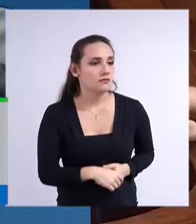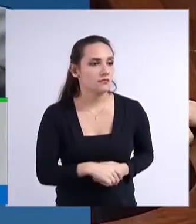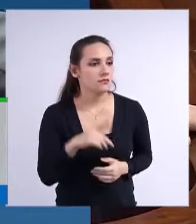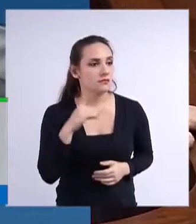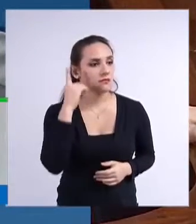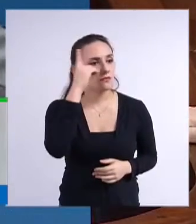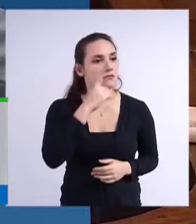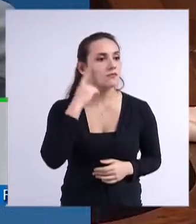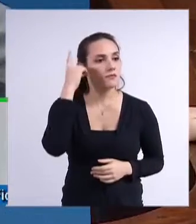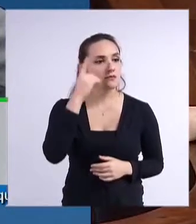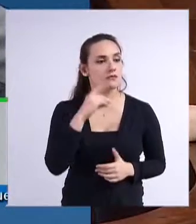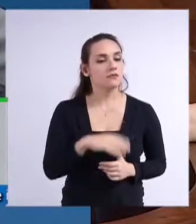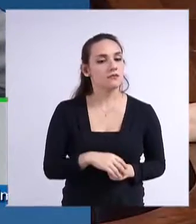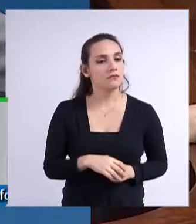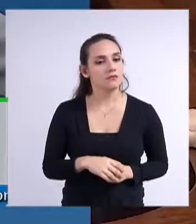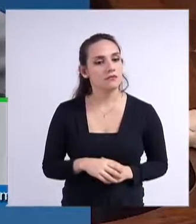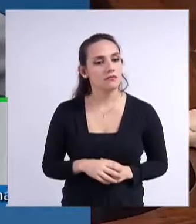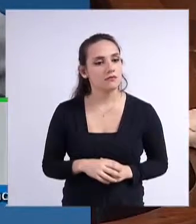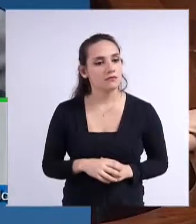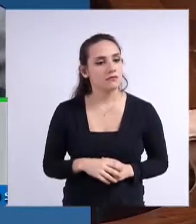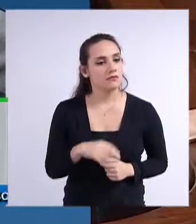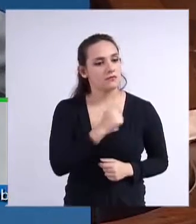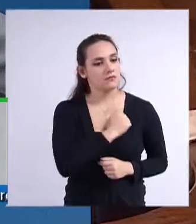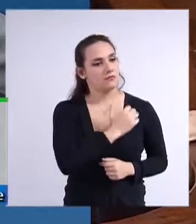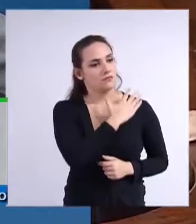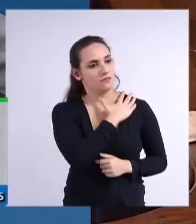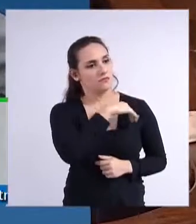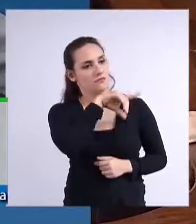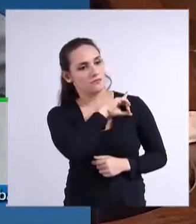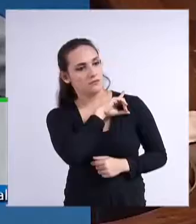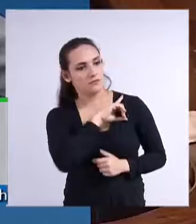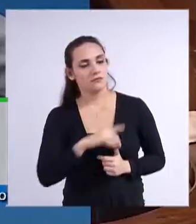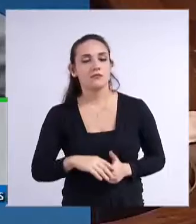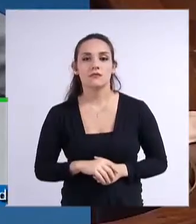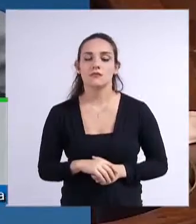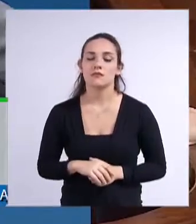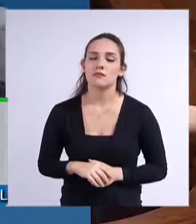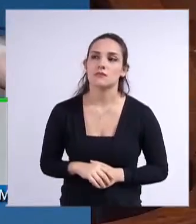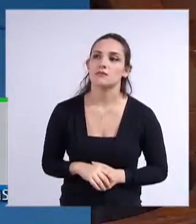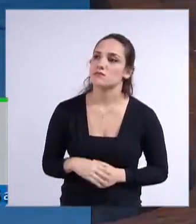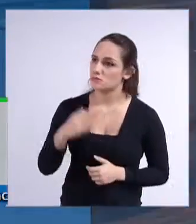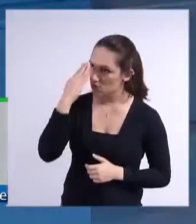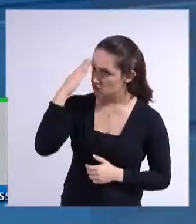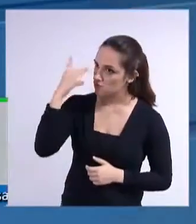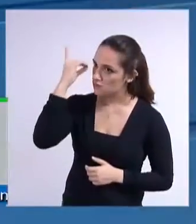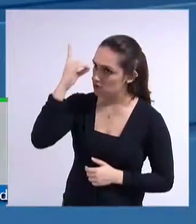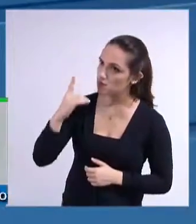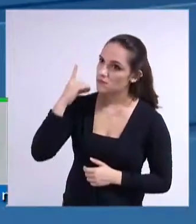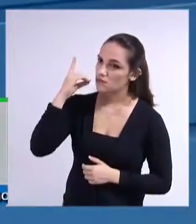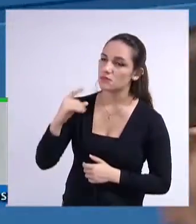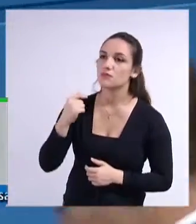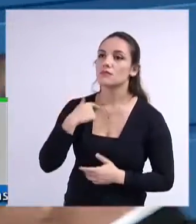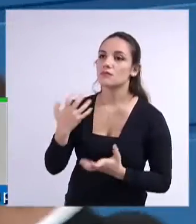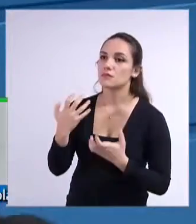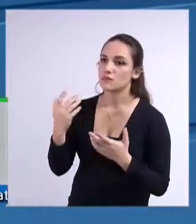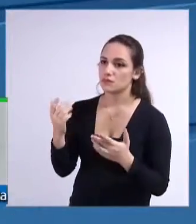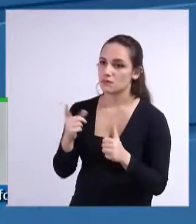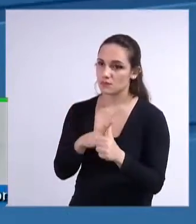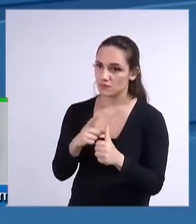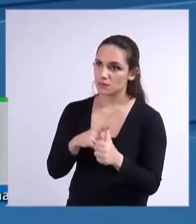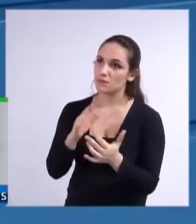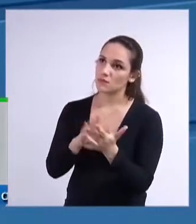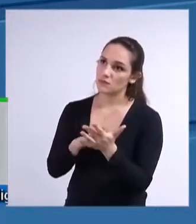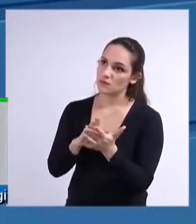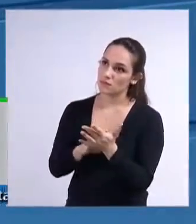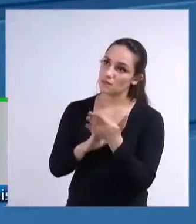nobre deputado Coronel Davi. Obrigado, deputado. Primeiro, gostaria de parabenizar